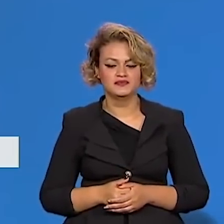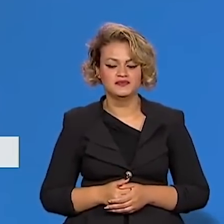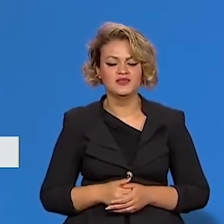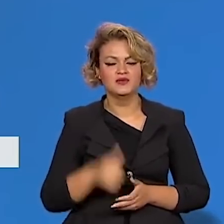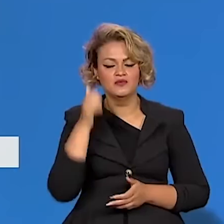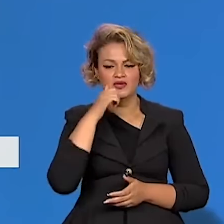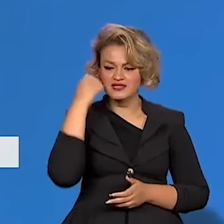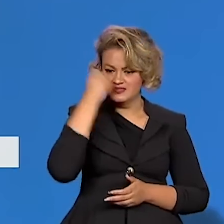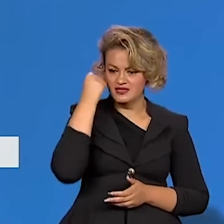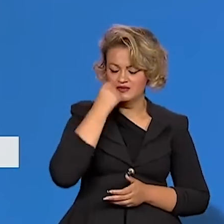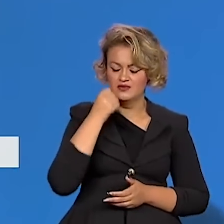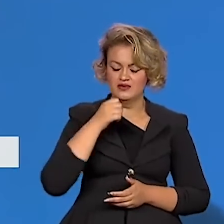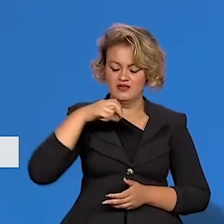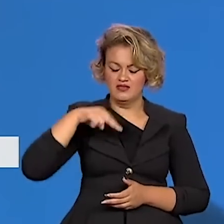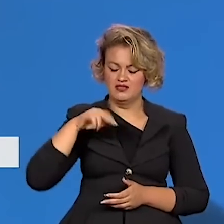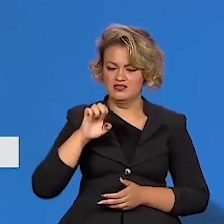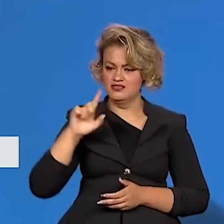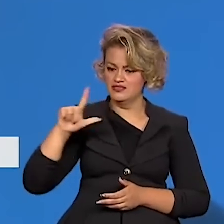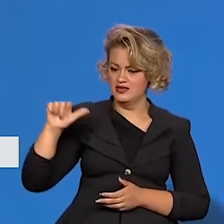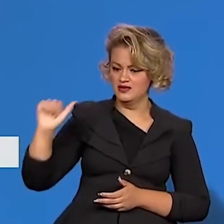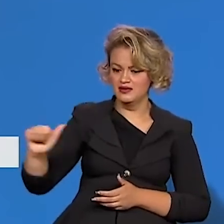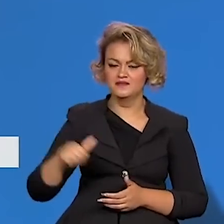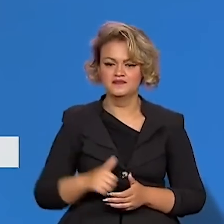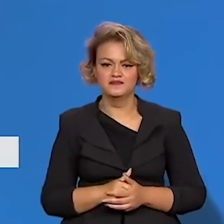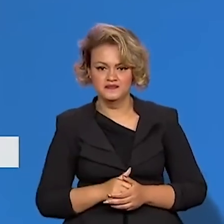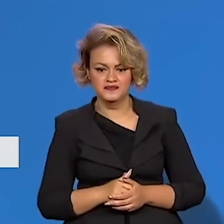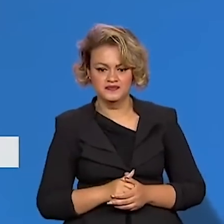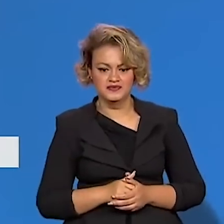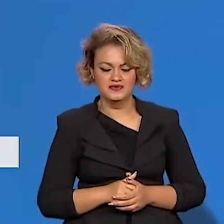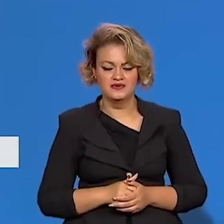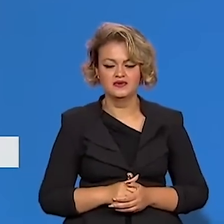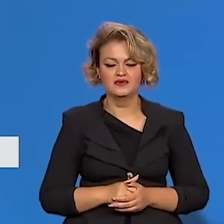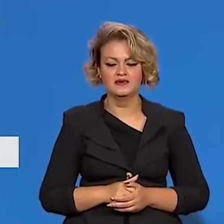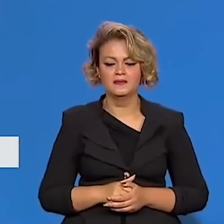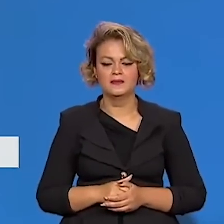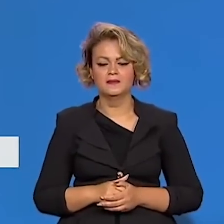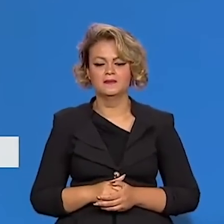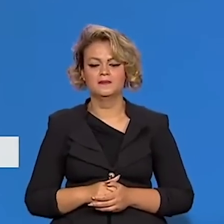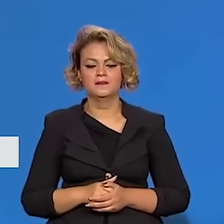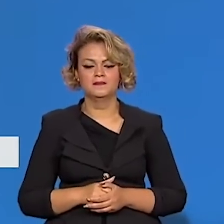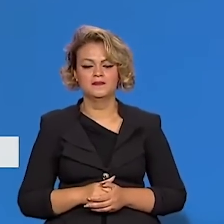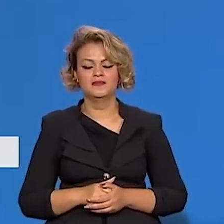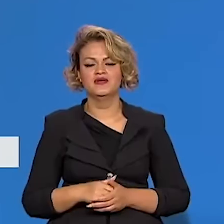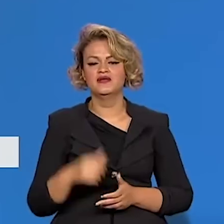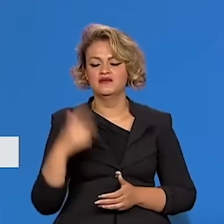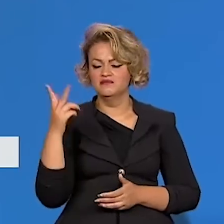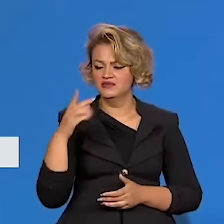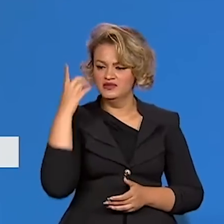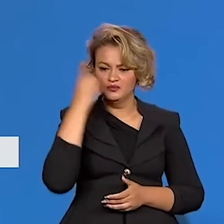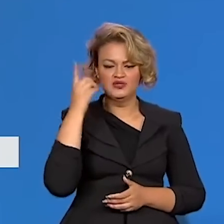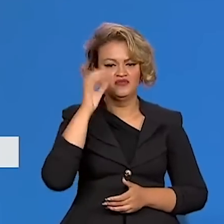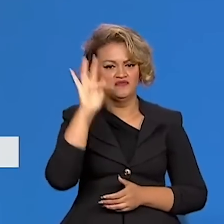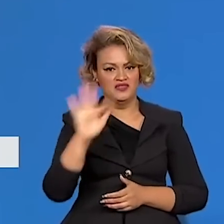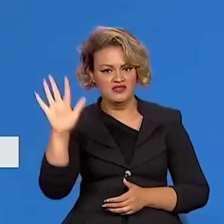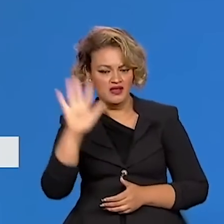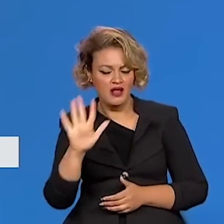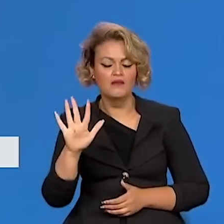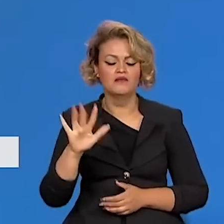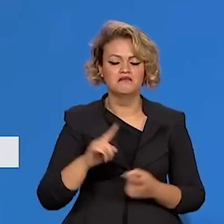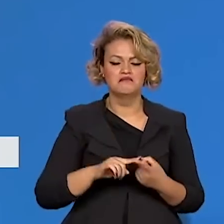Senadora Leila Barros Senadora da República Deputado federais Marcelo